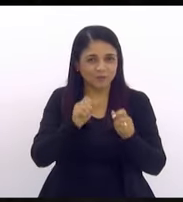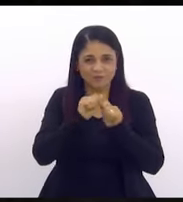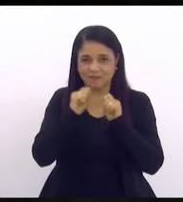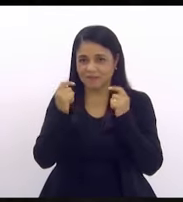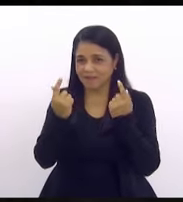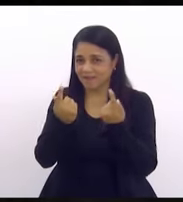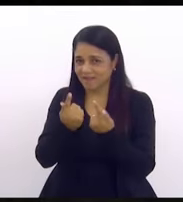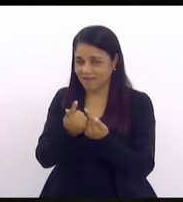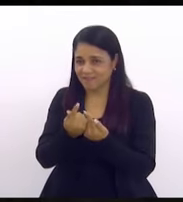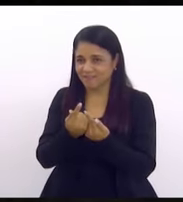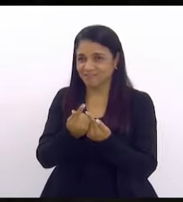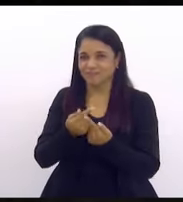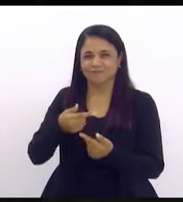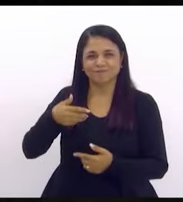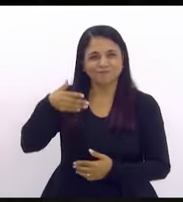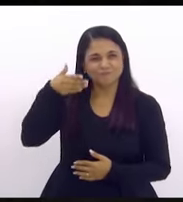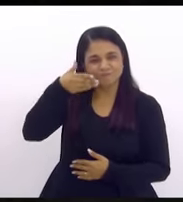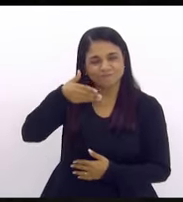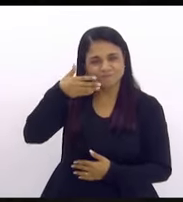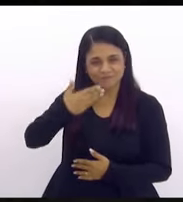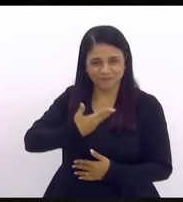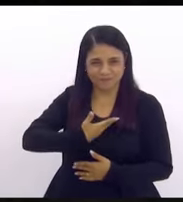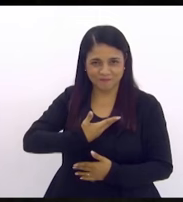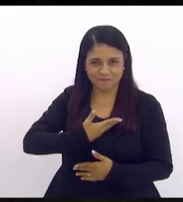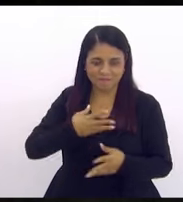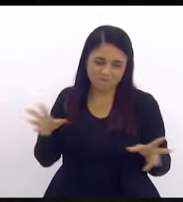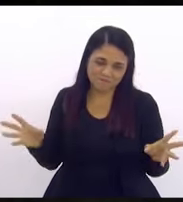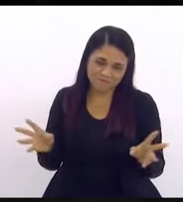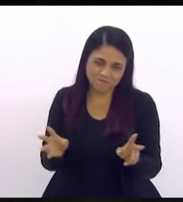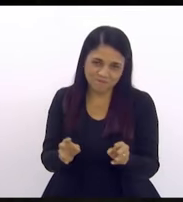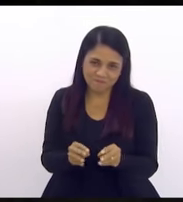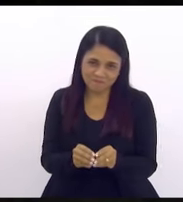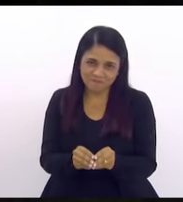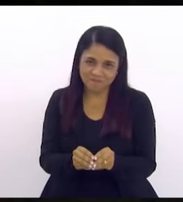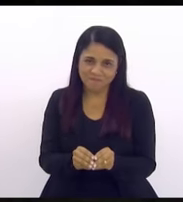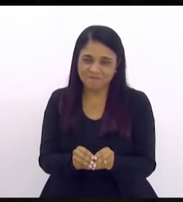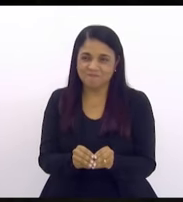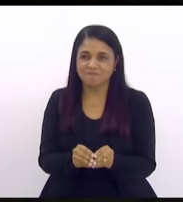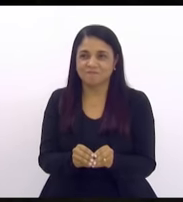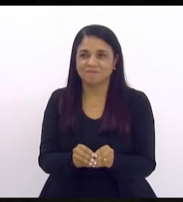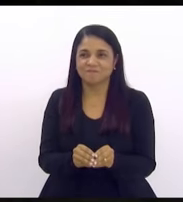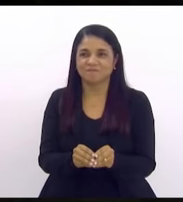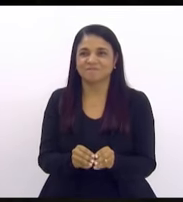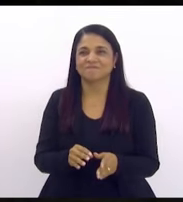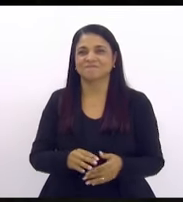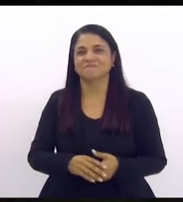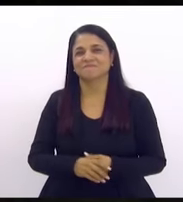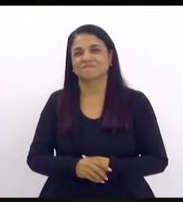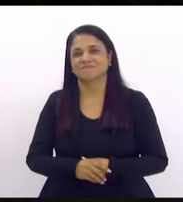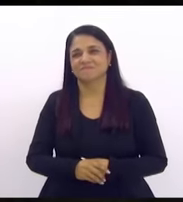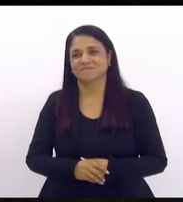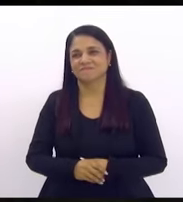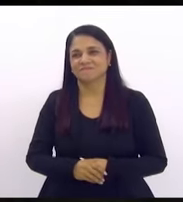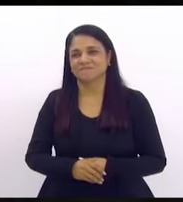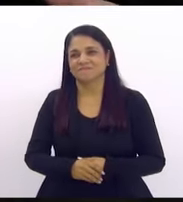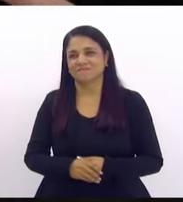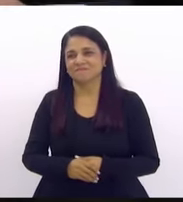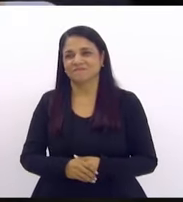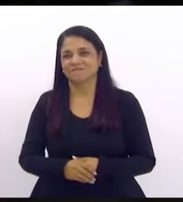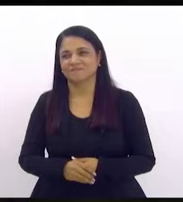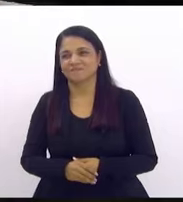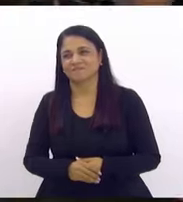oradores tá concluindo aqui o meu a a minha intervenção breve intervenção